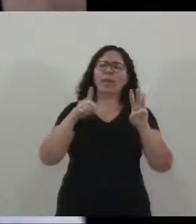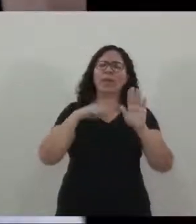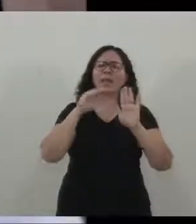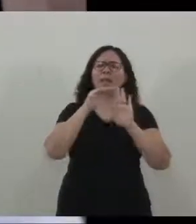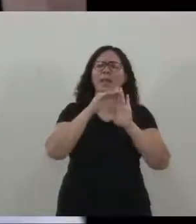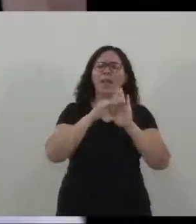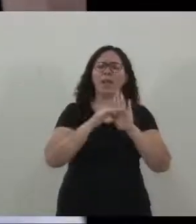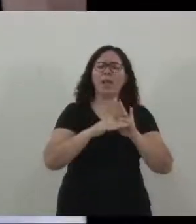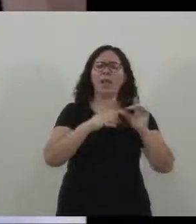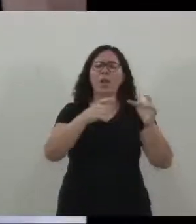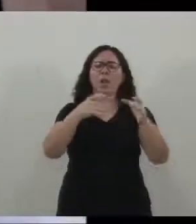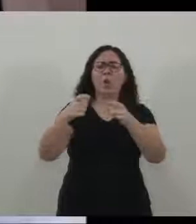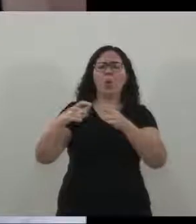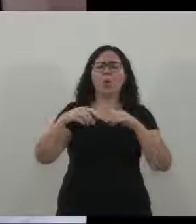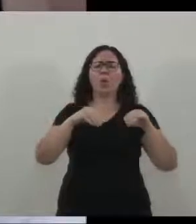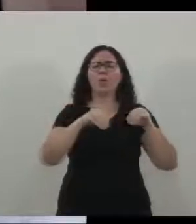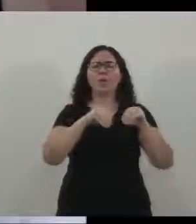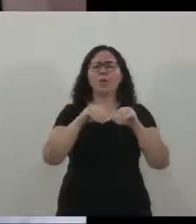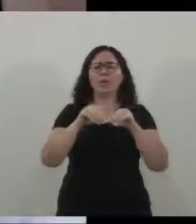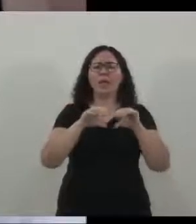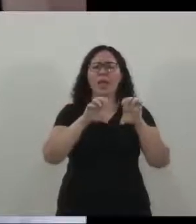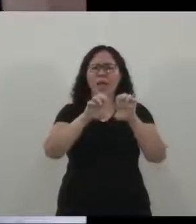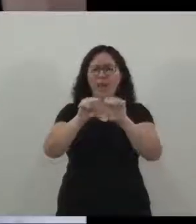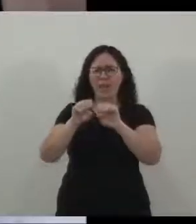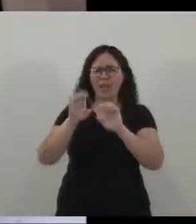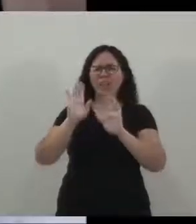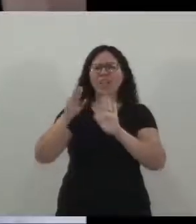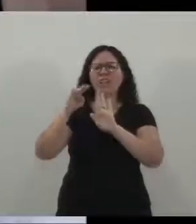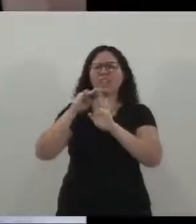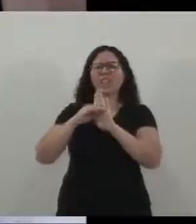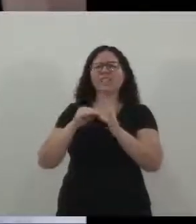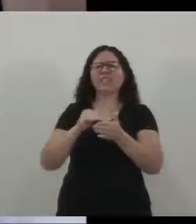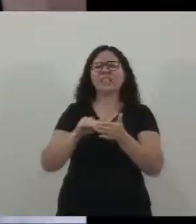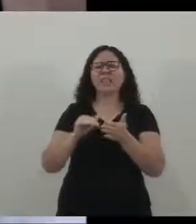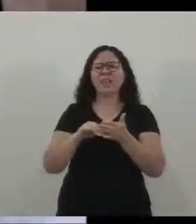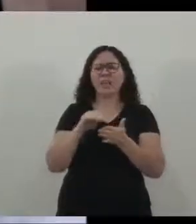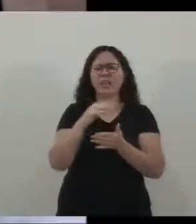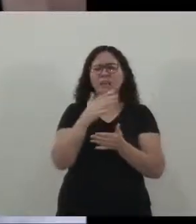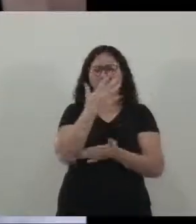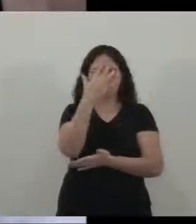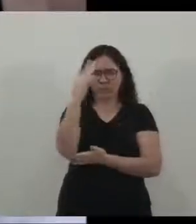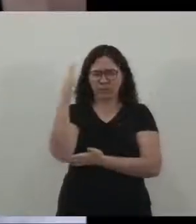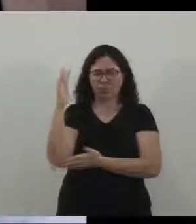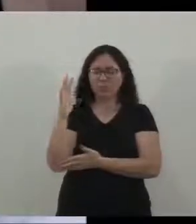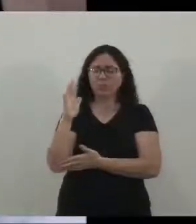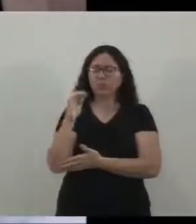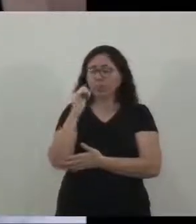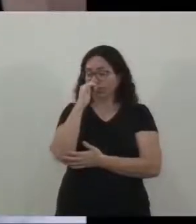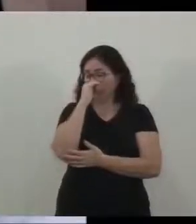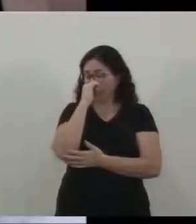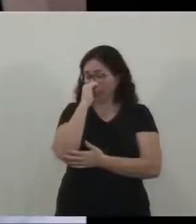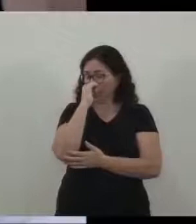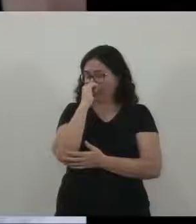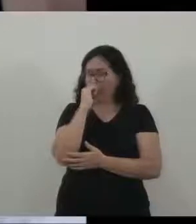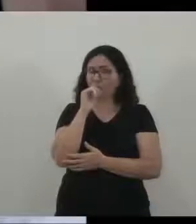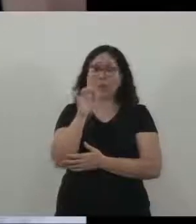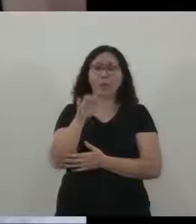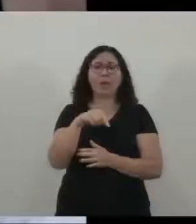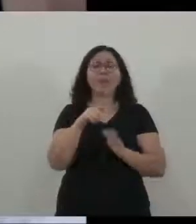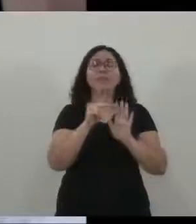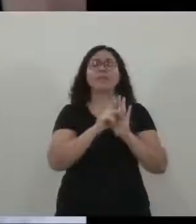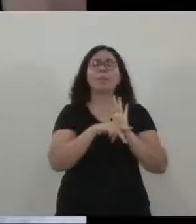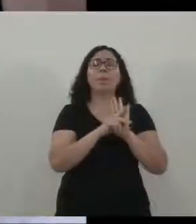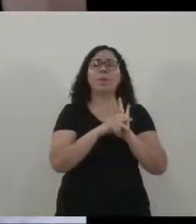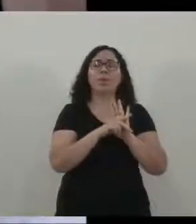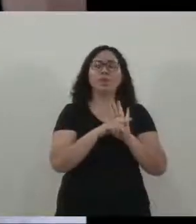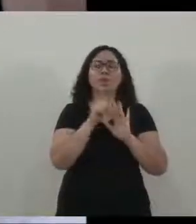de loteamentos lá na Secretaria do Meio Ambiente, né? Então, em absoluto, não é isso que o projeto quer,